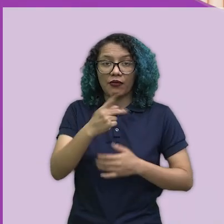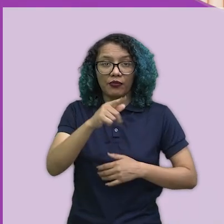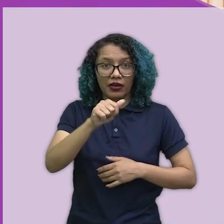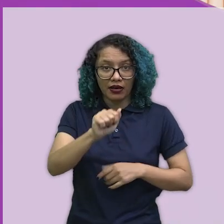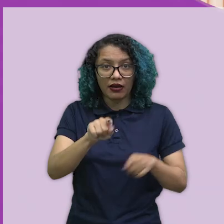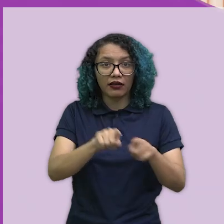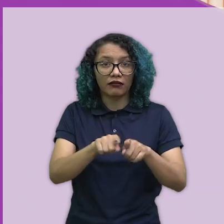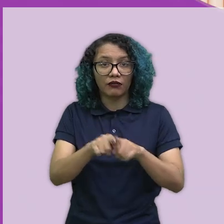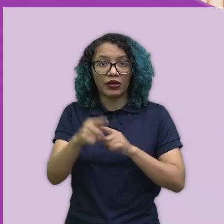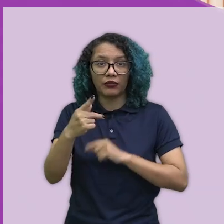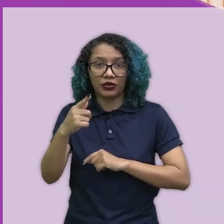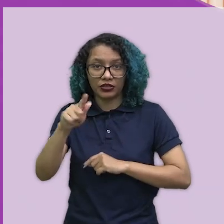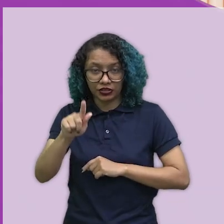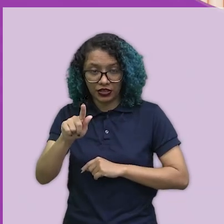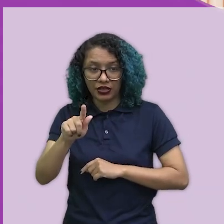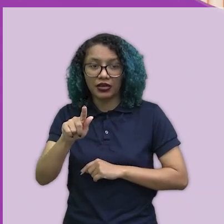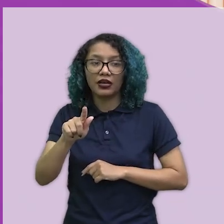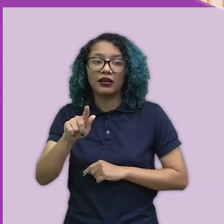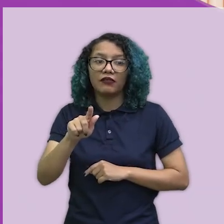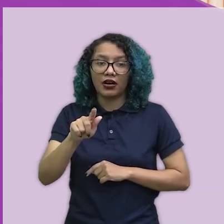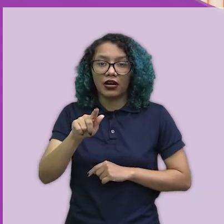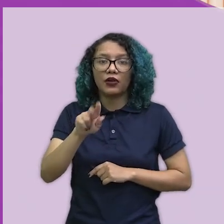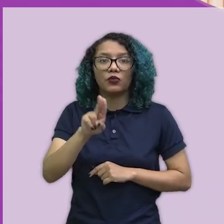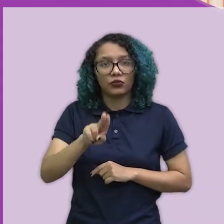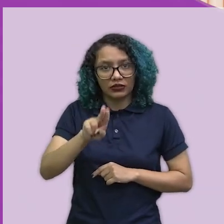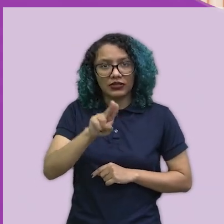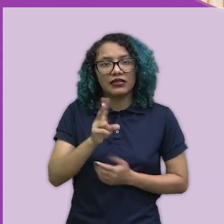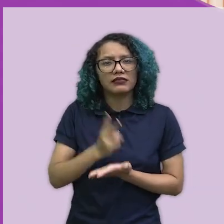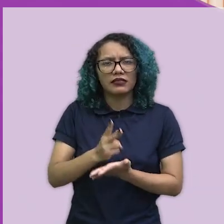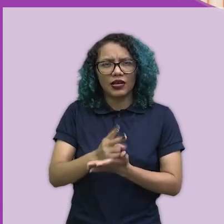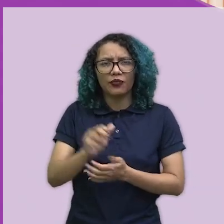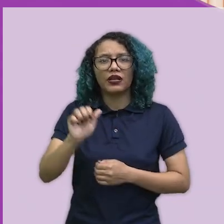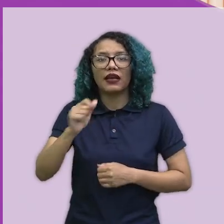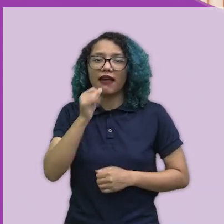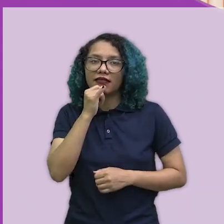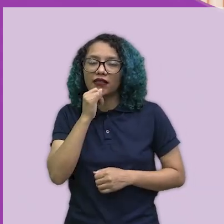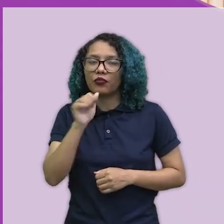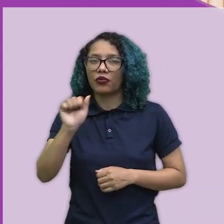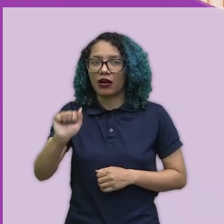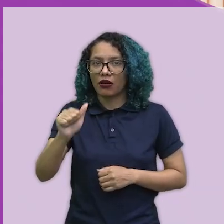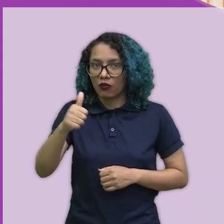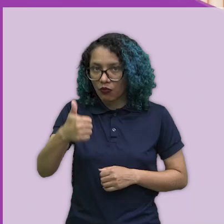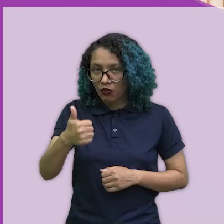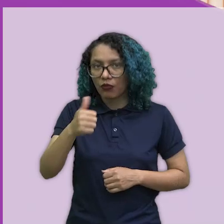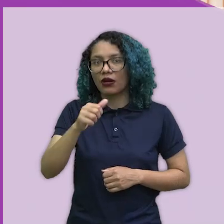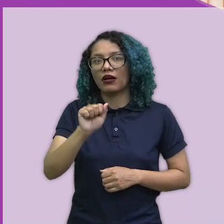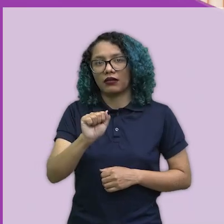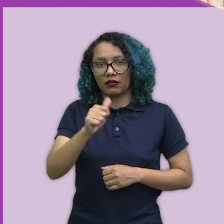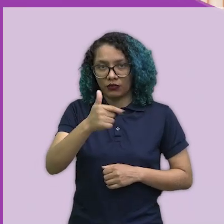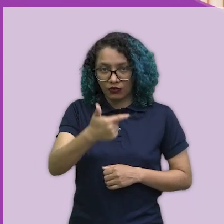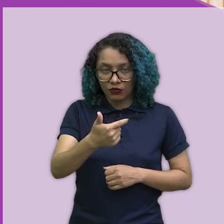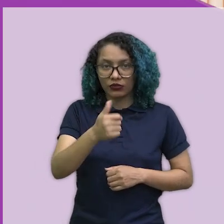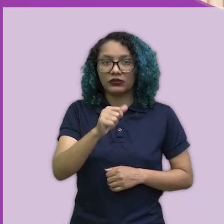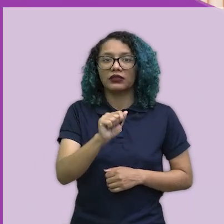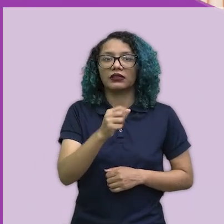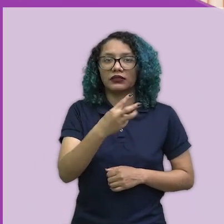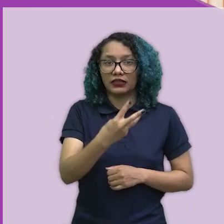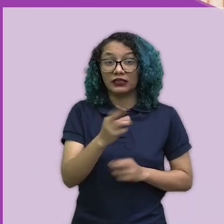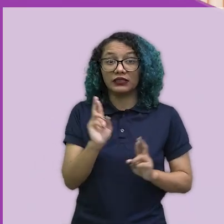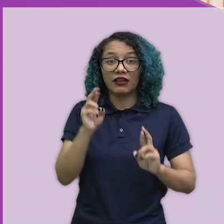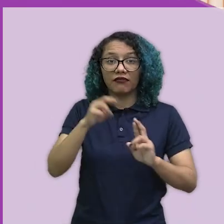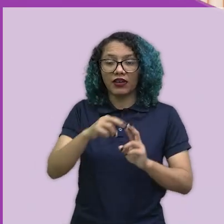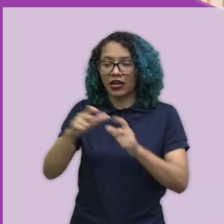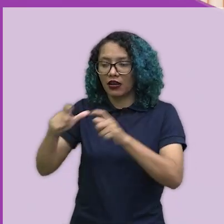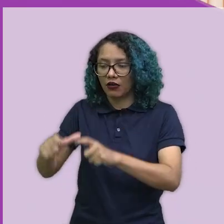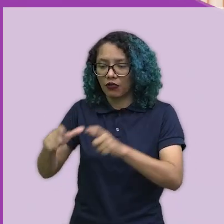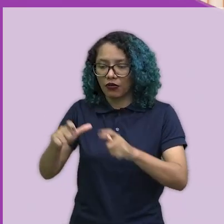vai trabalhar muito essa nomenclatura, tá? A1, A2, A3, que é justamente a posição em